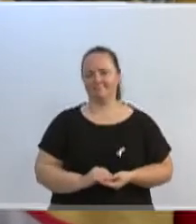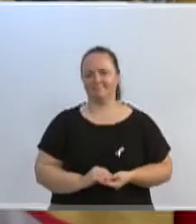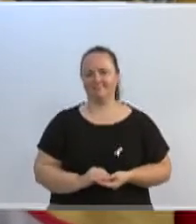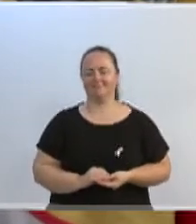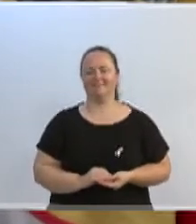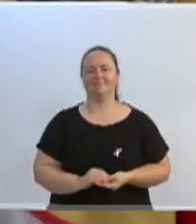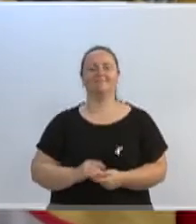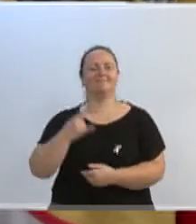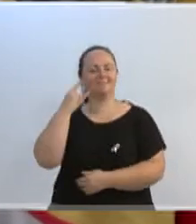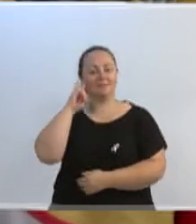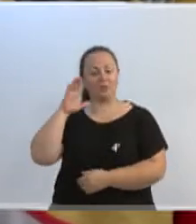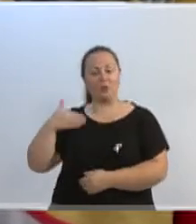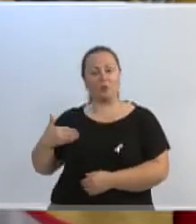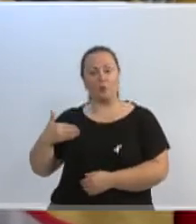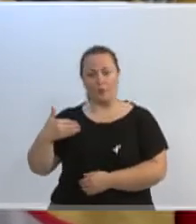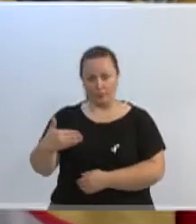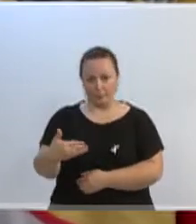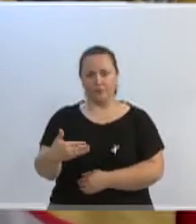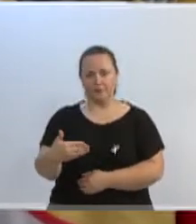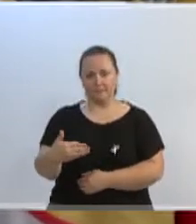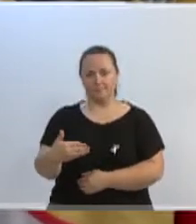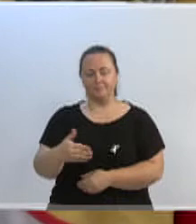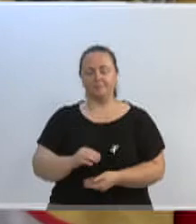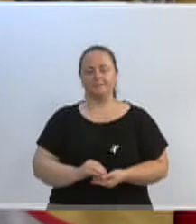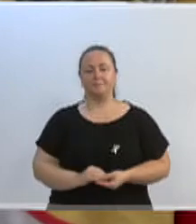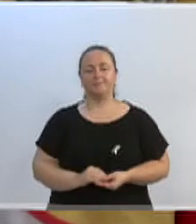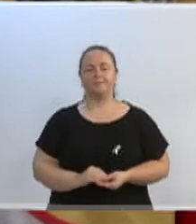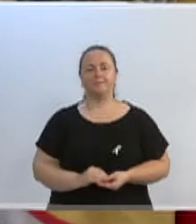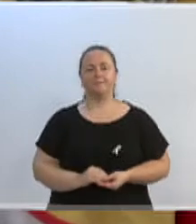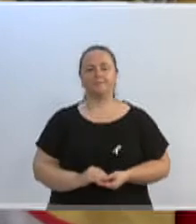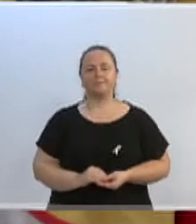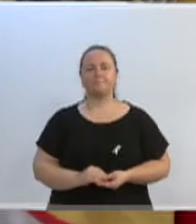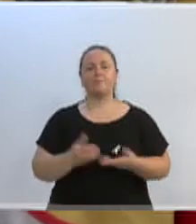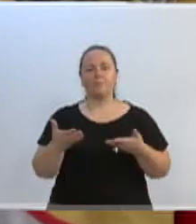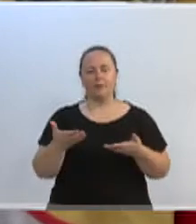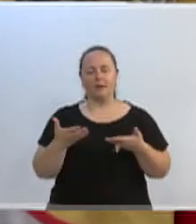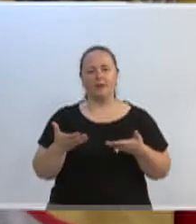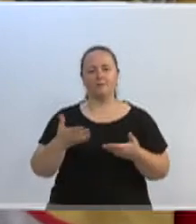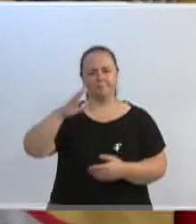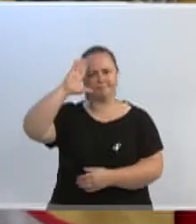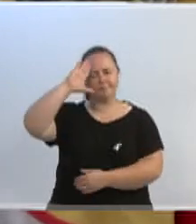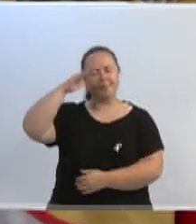último, eu gostaria de fazer uma pequena homenagem